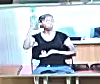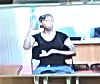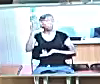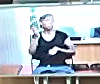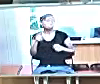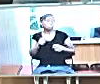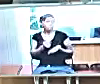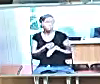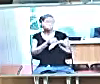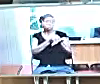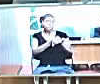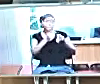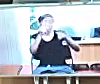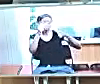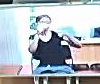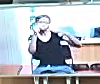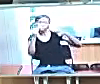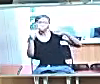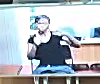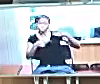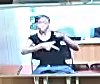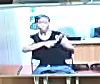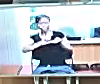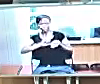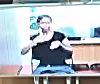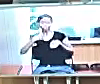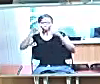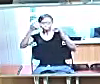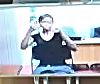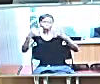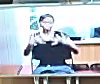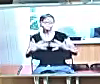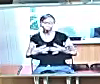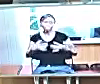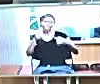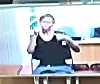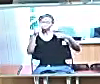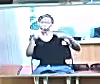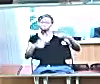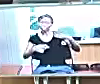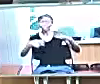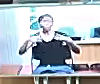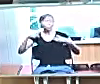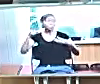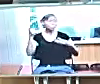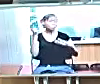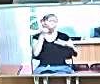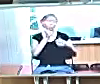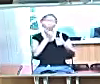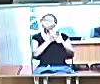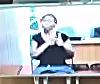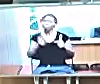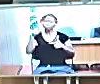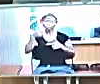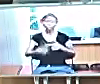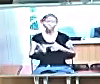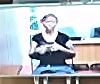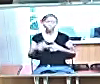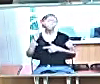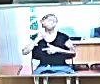num desses três pontos que eu citei aqui anteriormente que vencido vilões das nossas contas públicas aqui em minas gerais